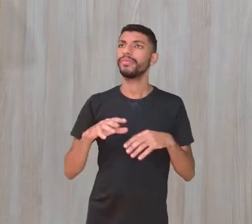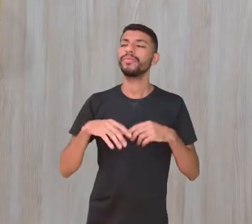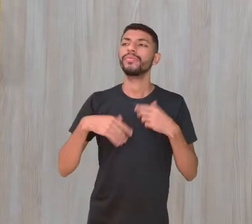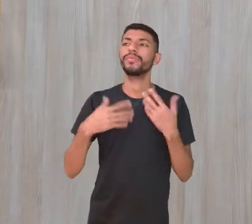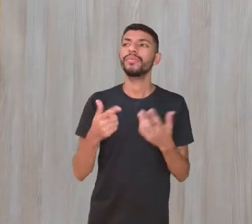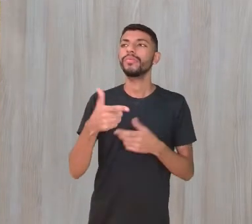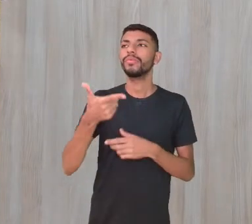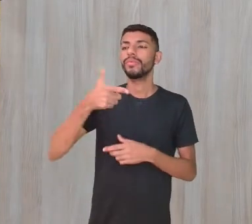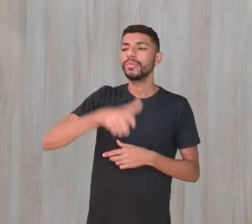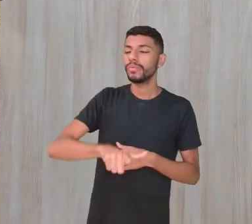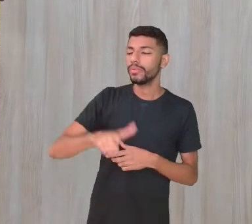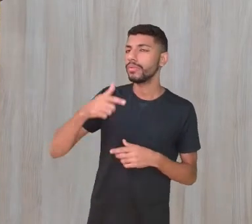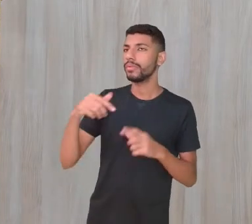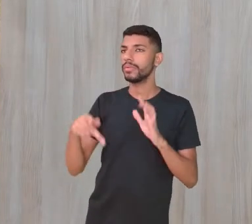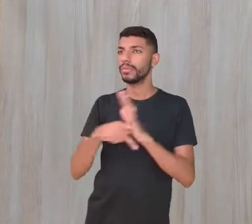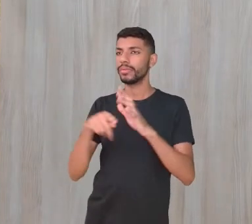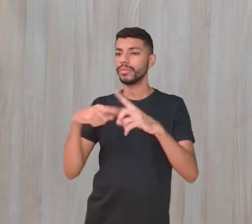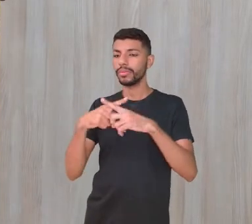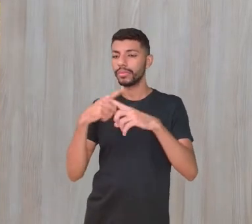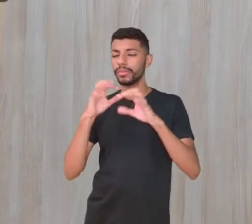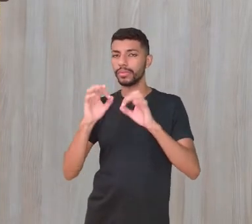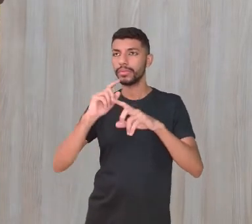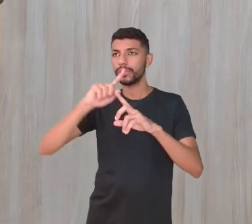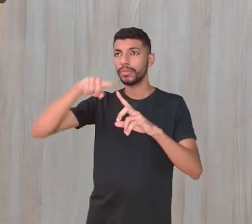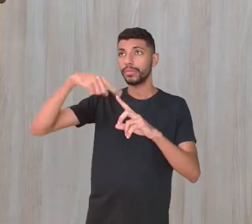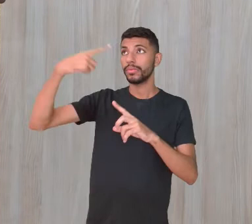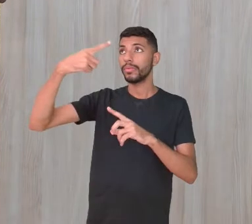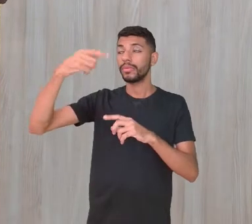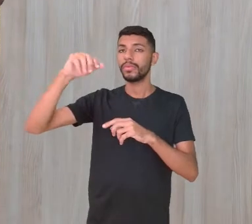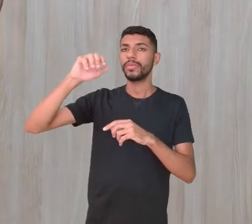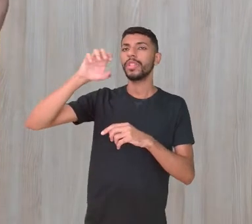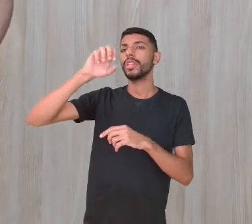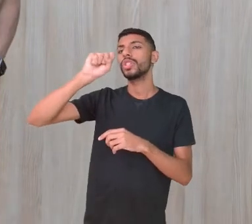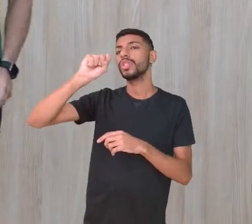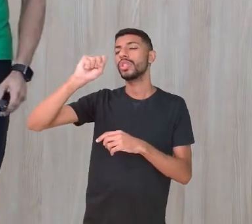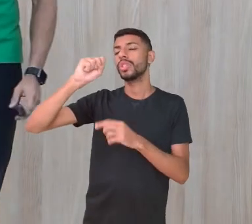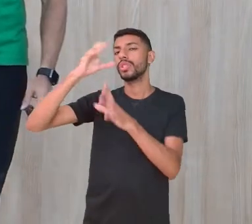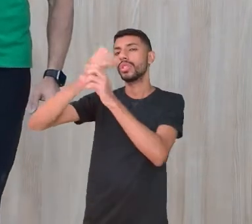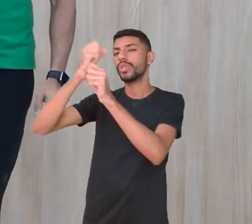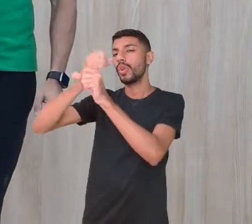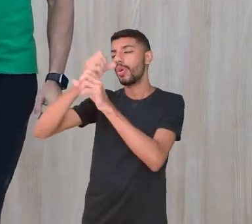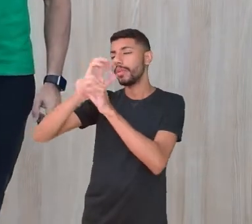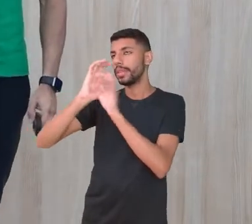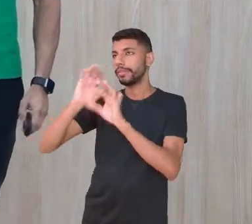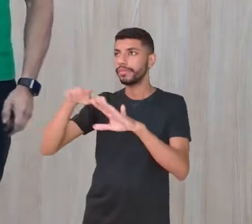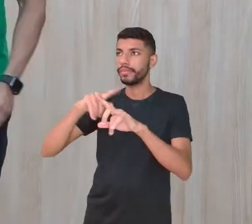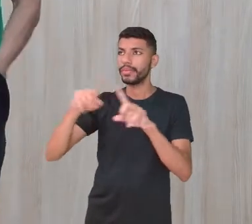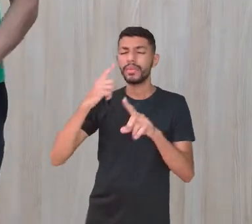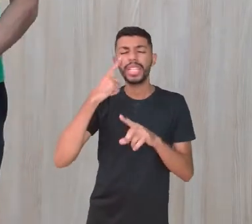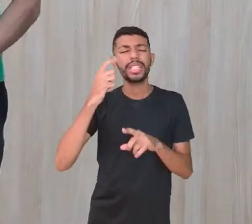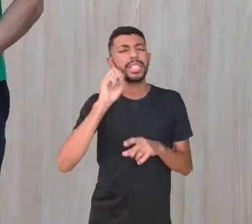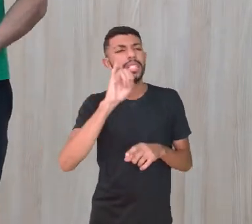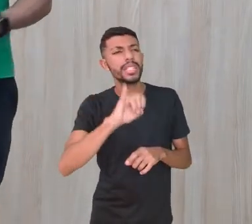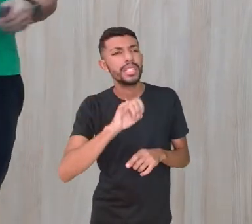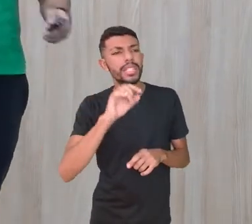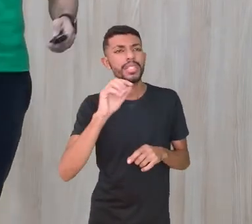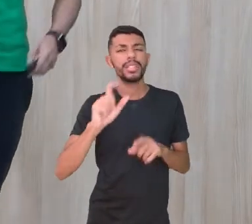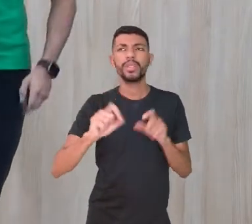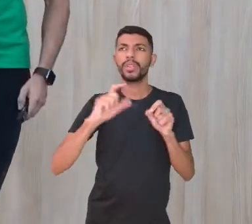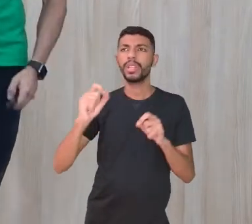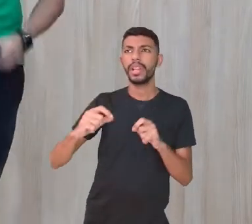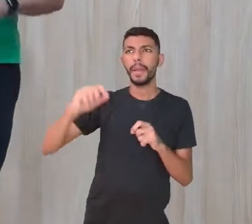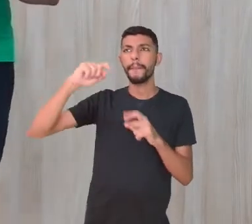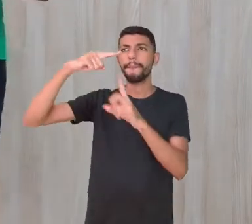vai repetir aí na multiplicação e somar os expoentes. Ah, Pedro, mas se os expoentes eles forem um positivo